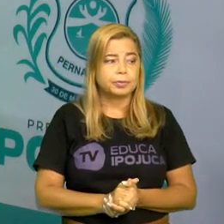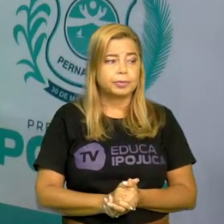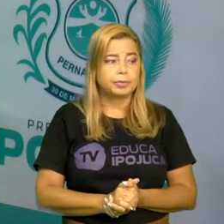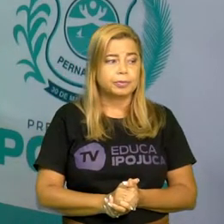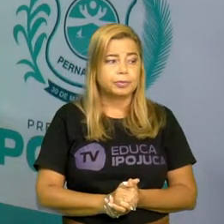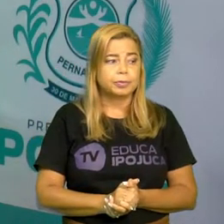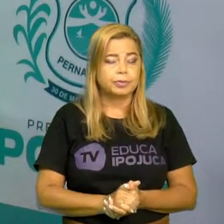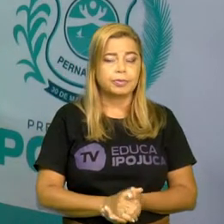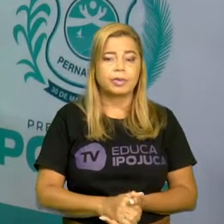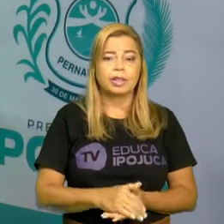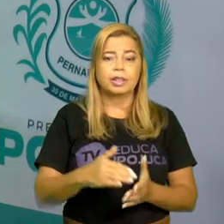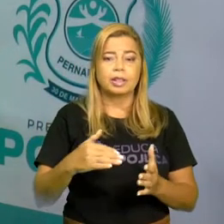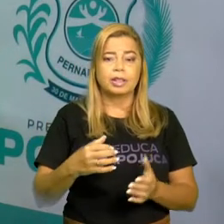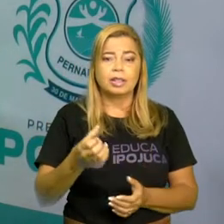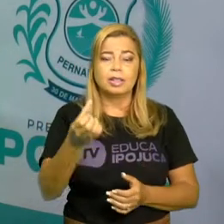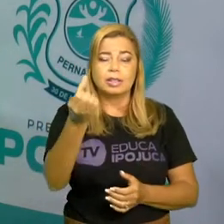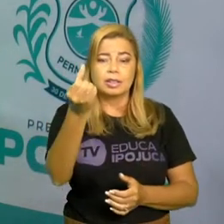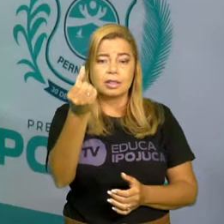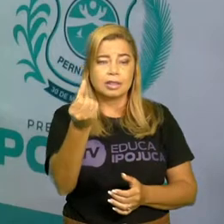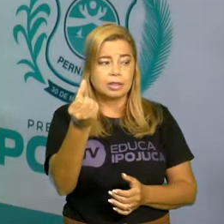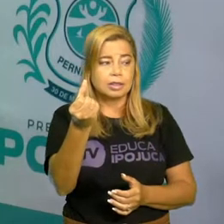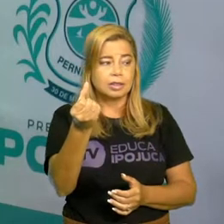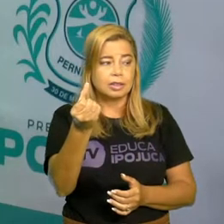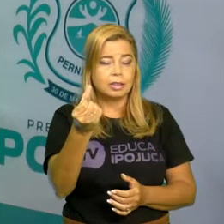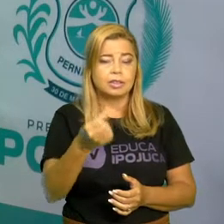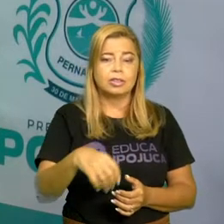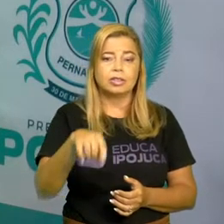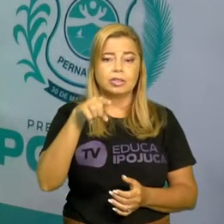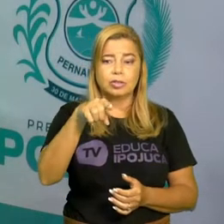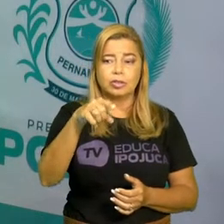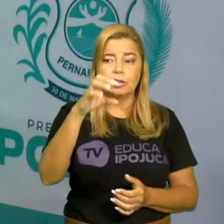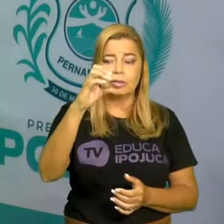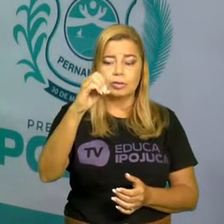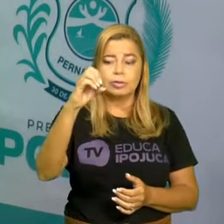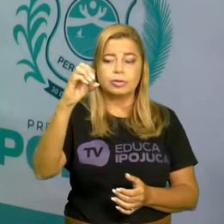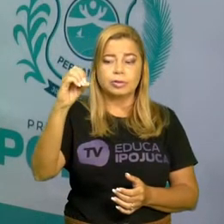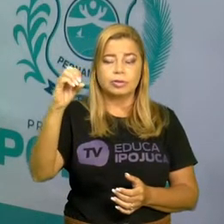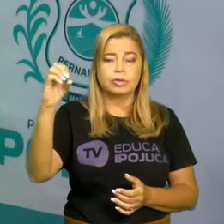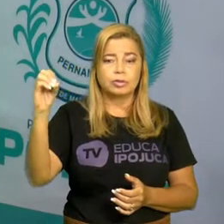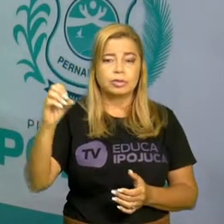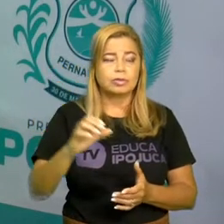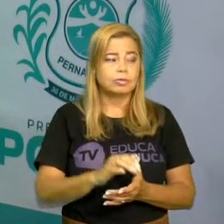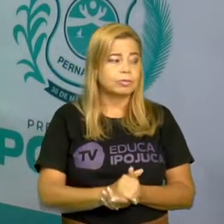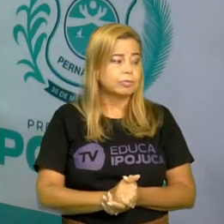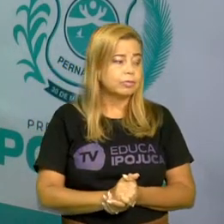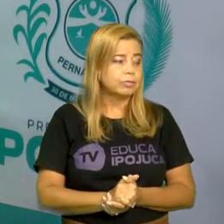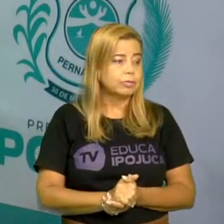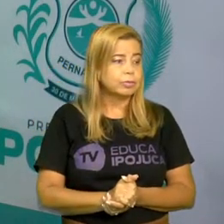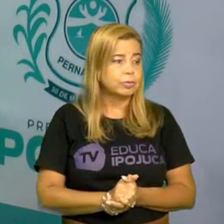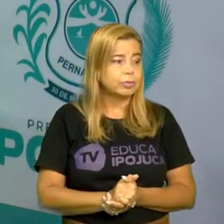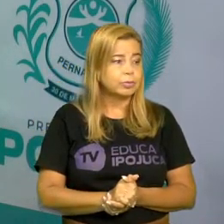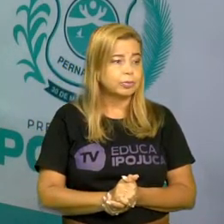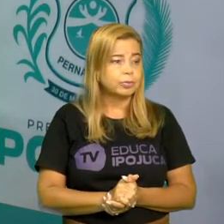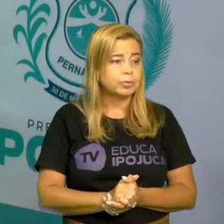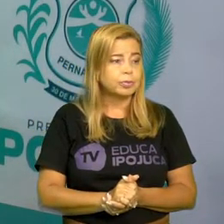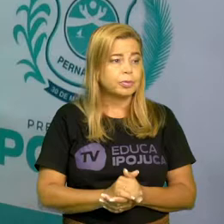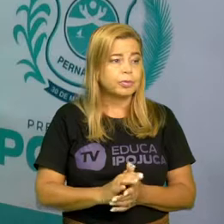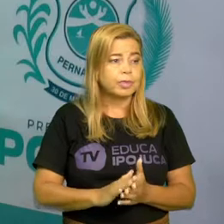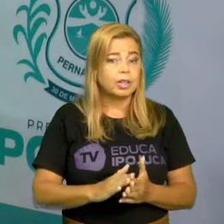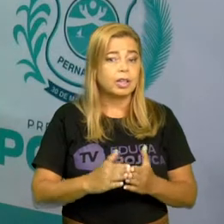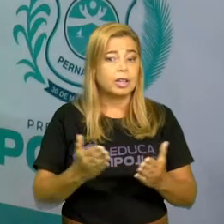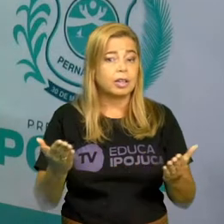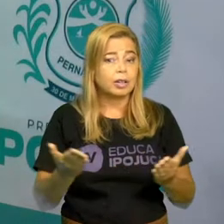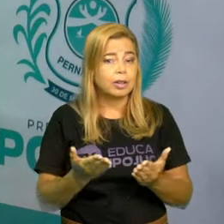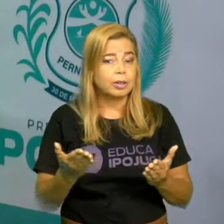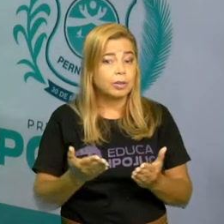você tem 6 bolinhas, você tem 6.000. Aqui você tem dezena de